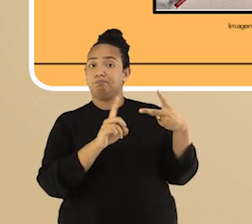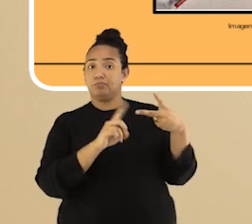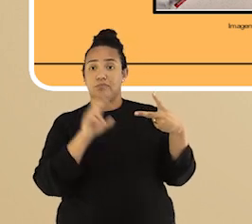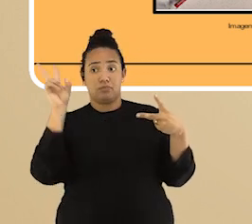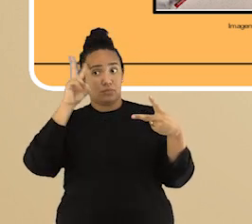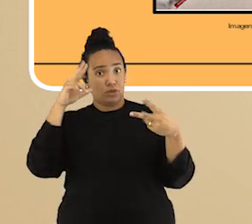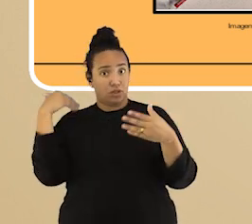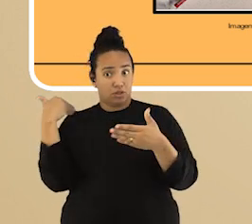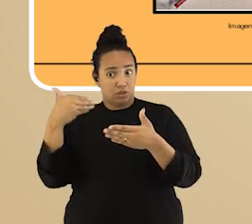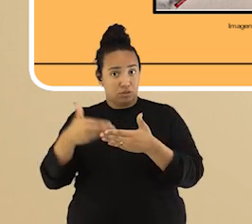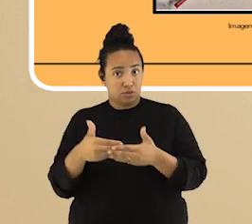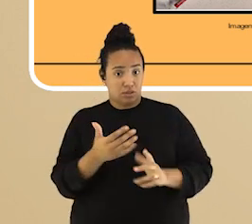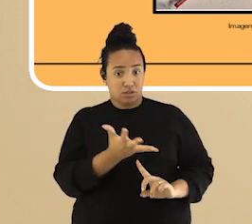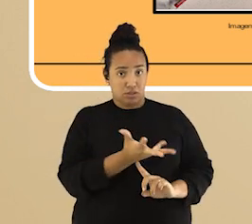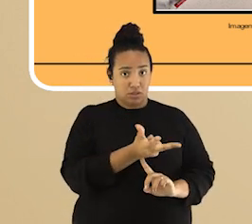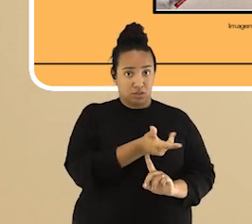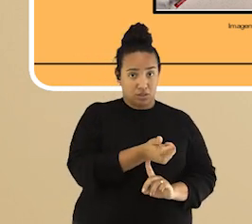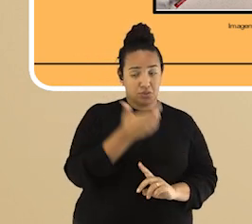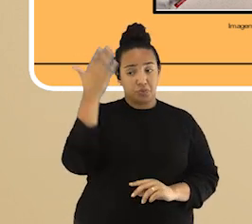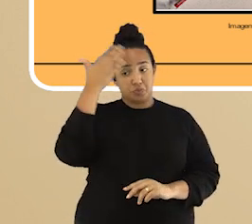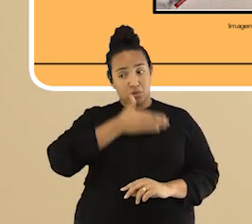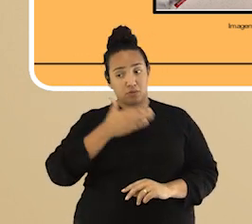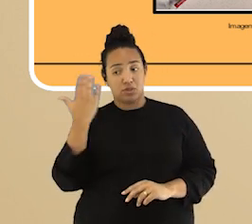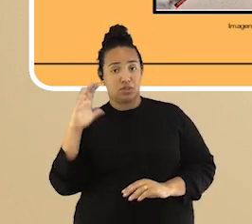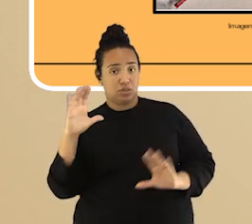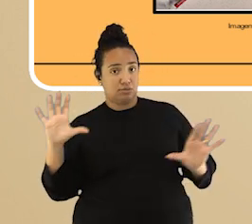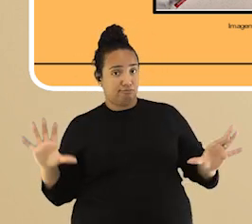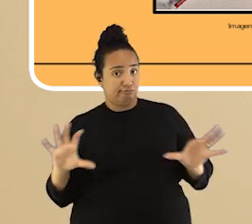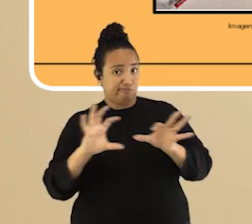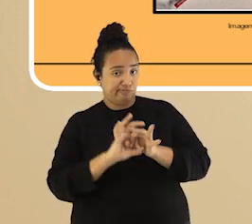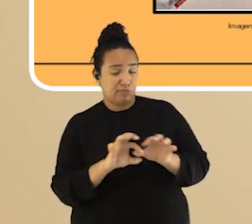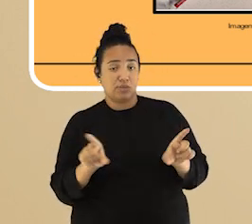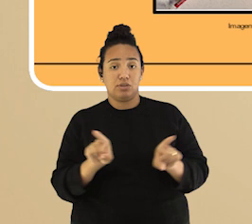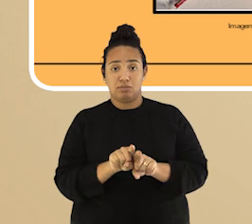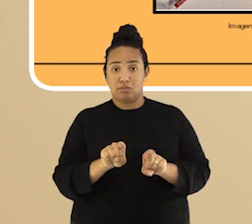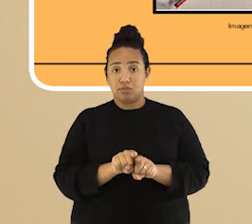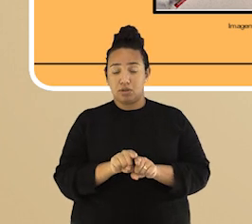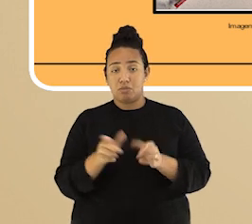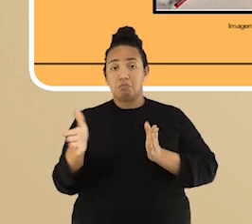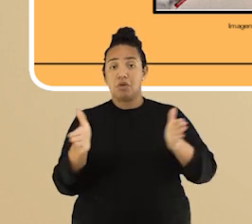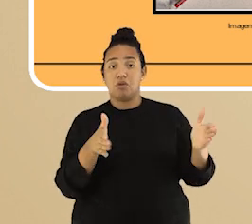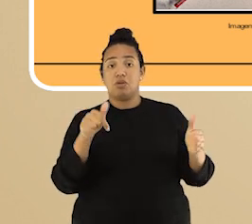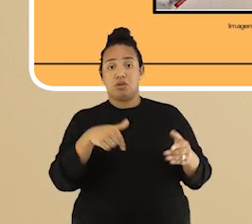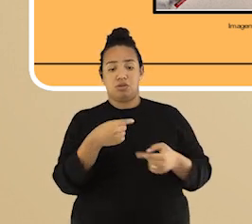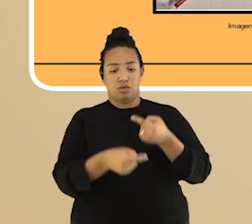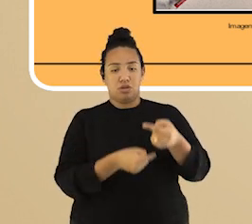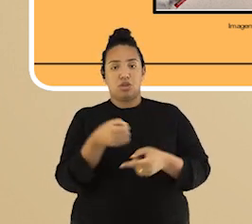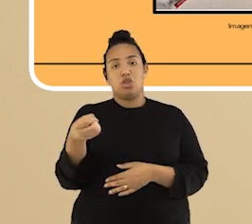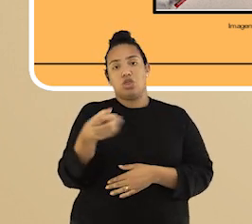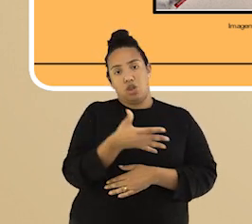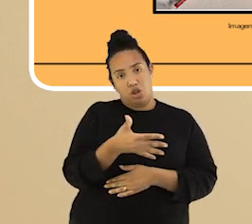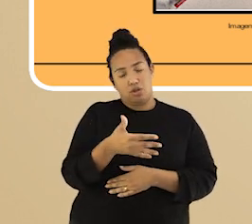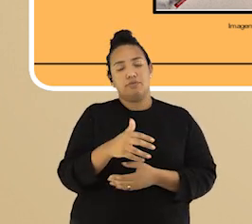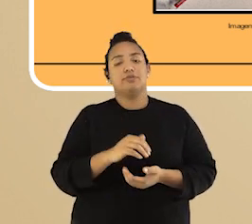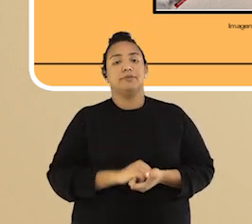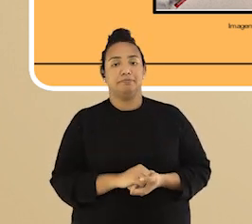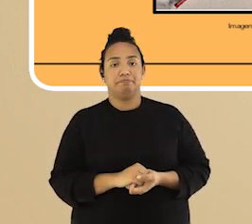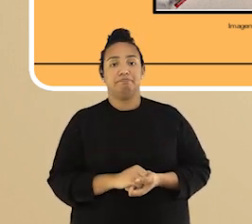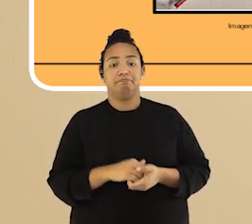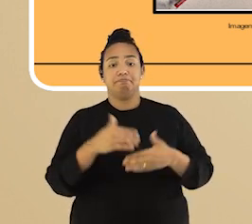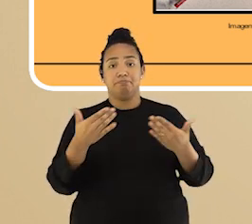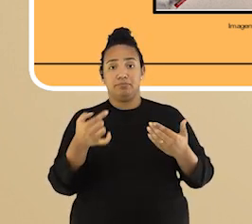história da arte, que validam essa relação de ciência e arte, ocorreu no Renascimento. A partir dessas